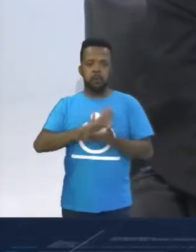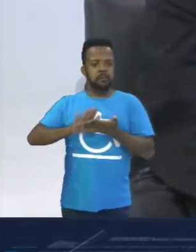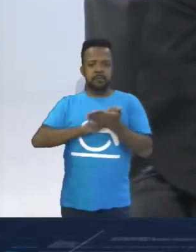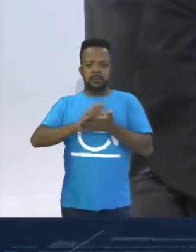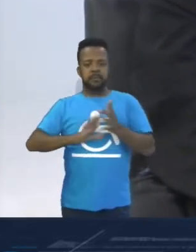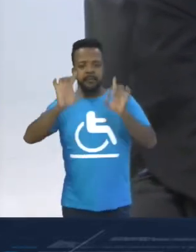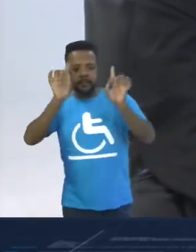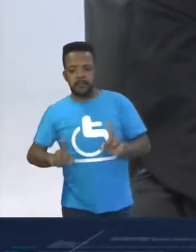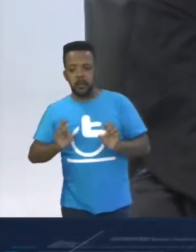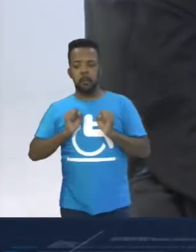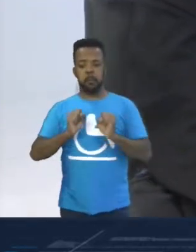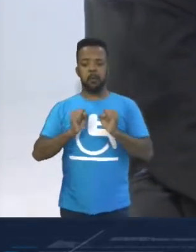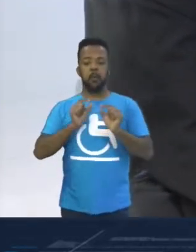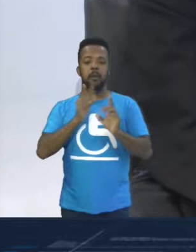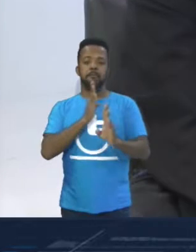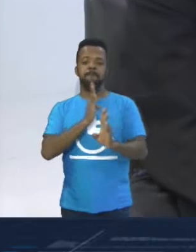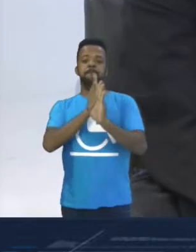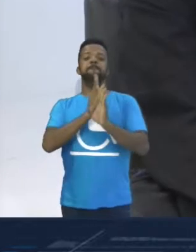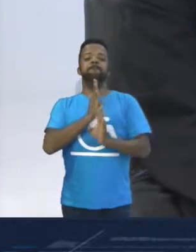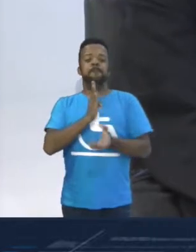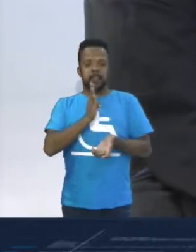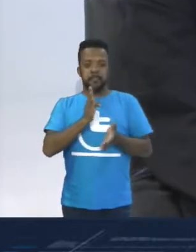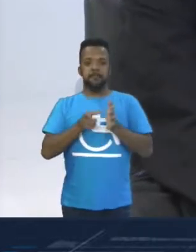deficiência ou sem deficiência. E está fazendo sim